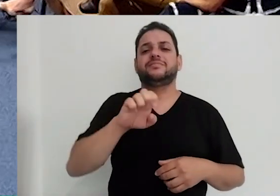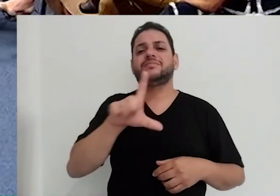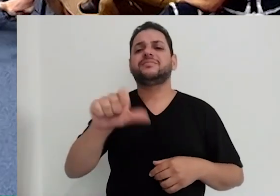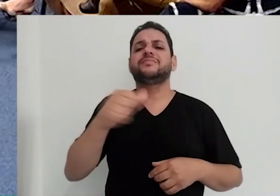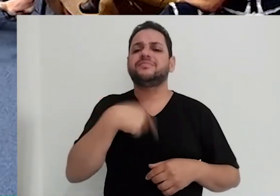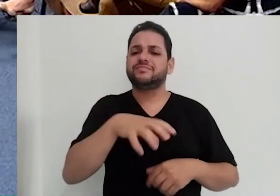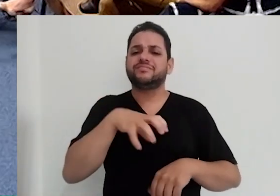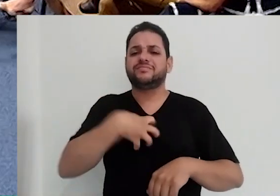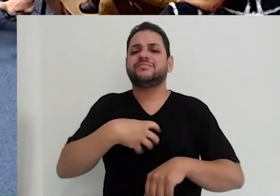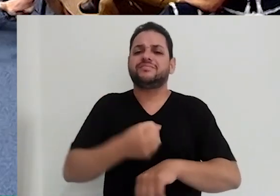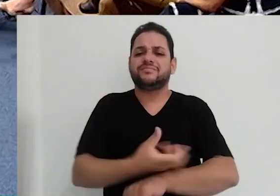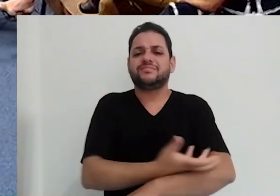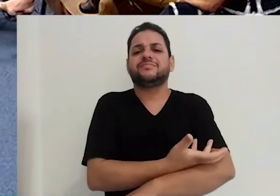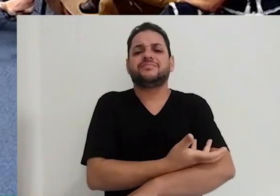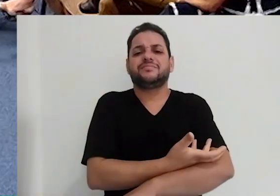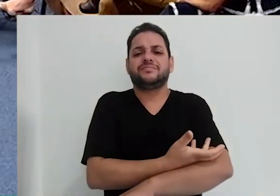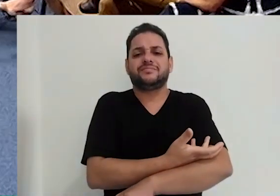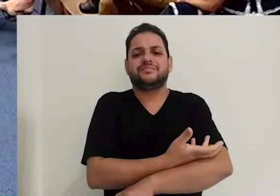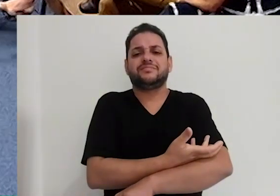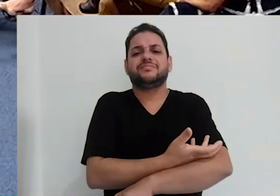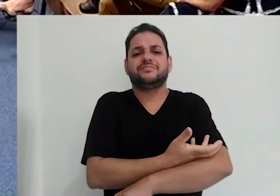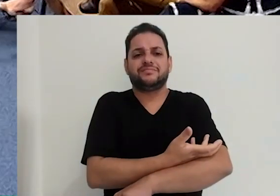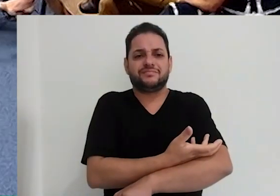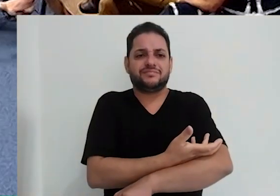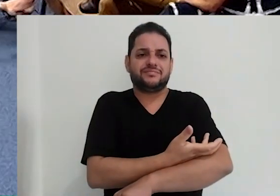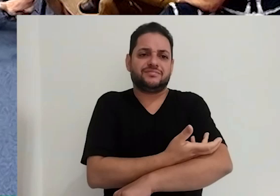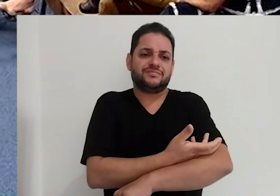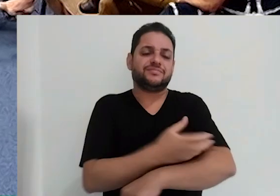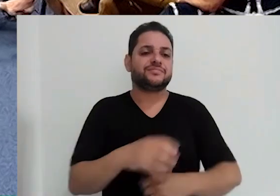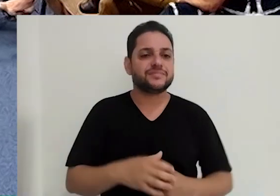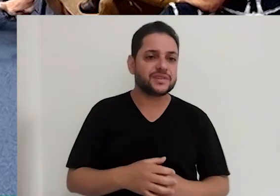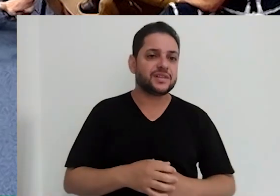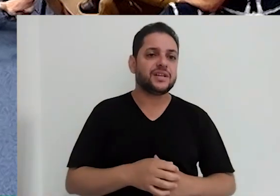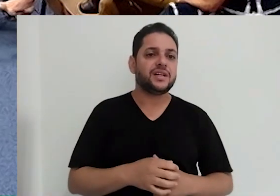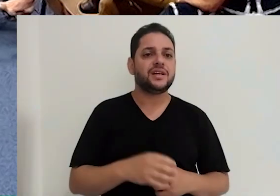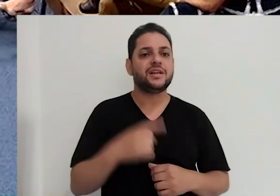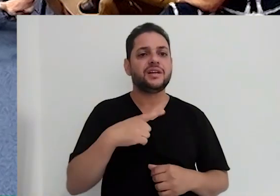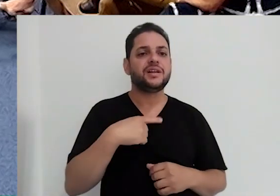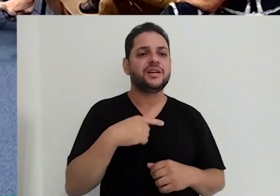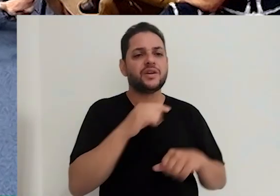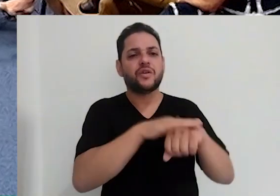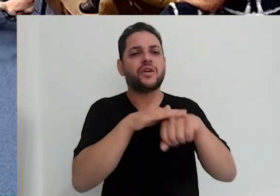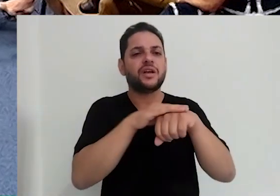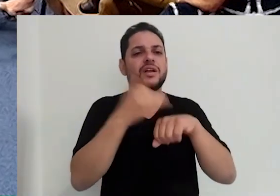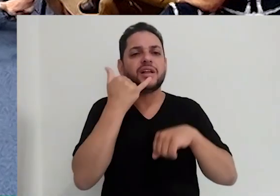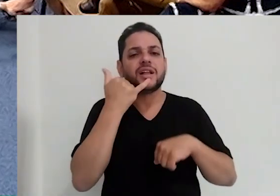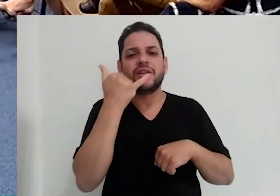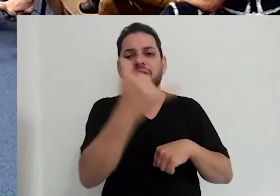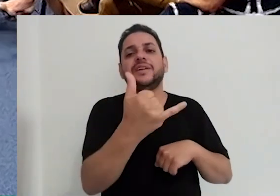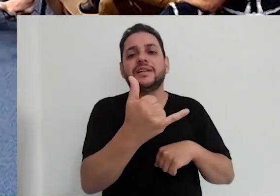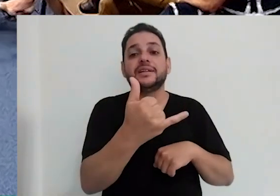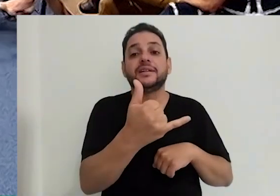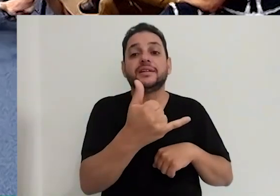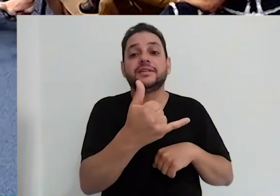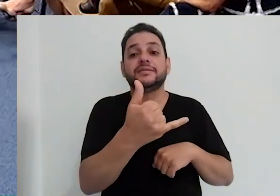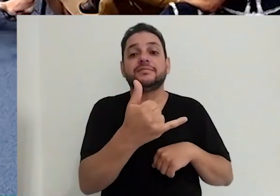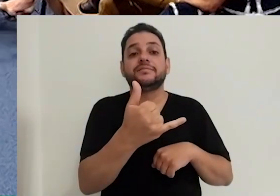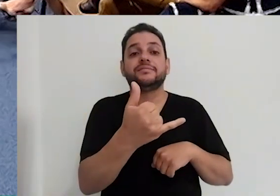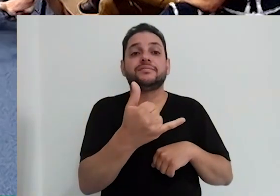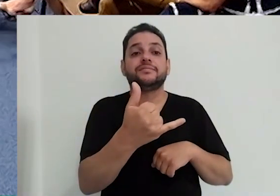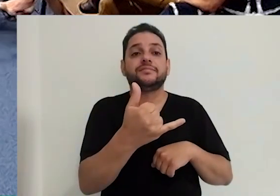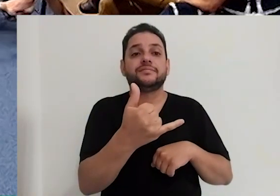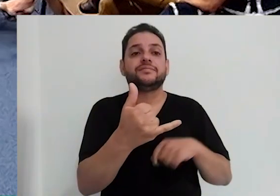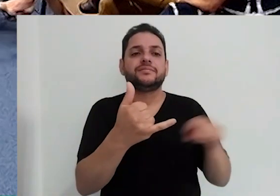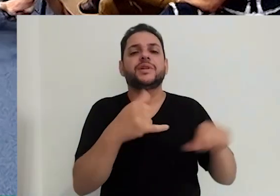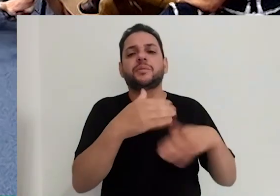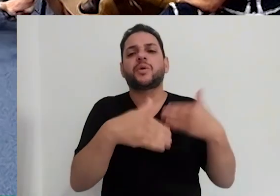difícil foi a do Fritz dorei eh com quem a gente conversou por telefone e que eh Morreu também poucos